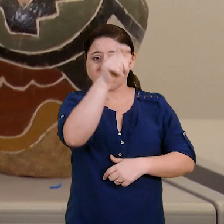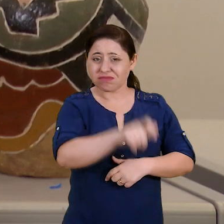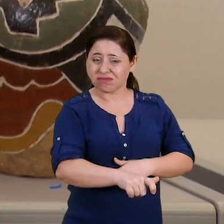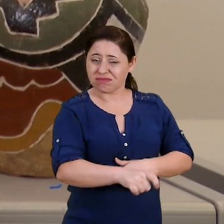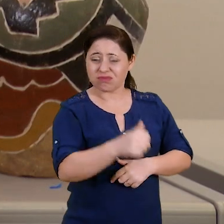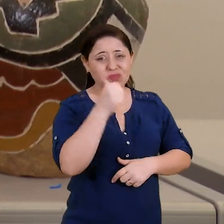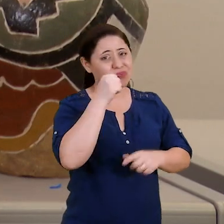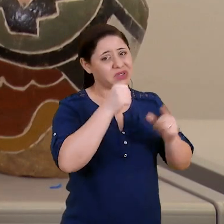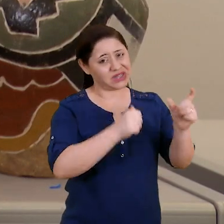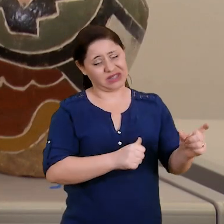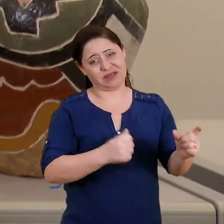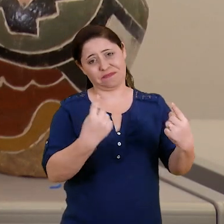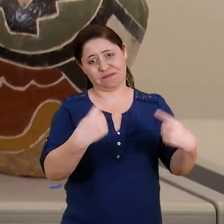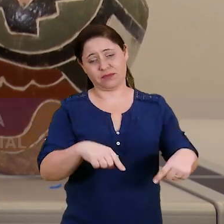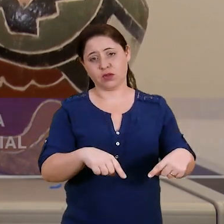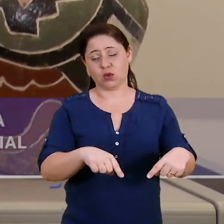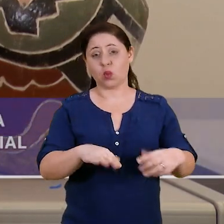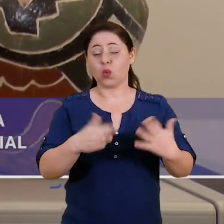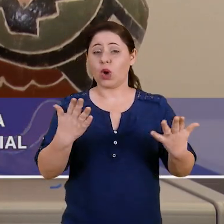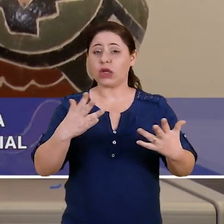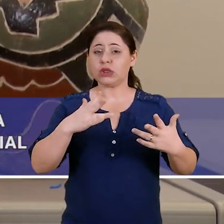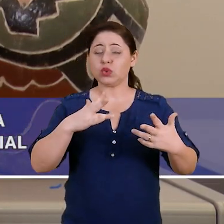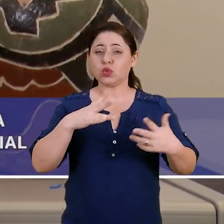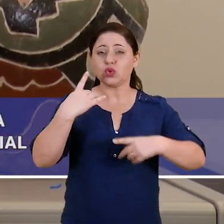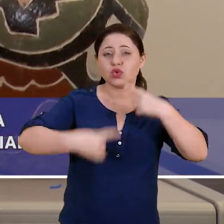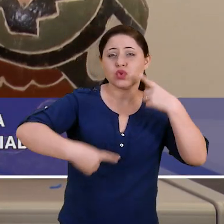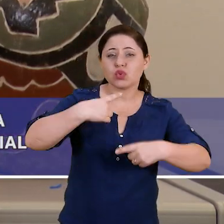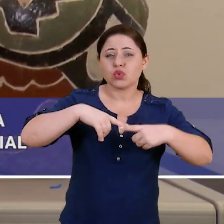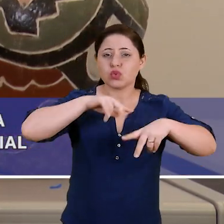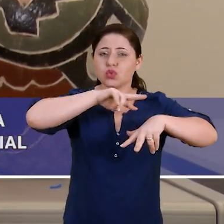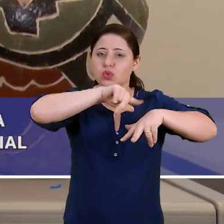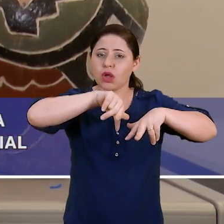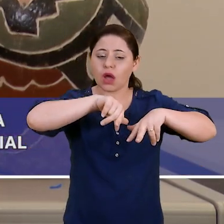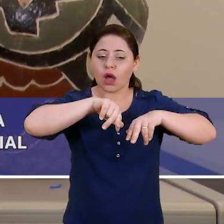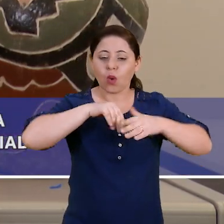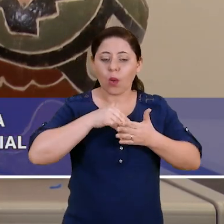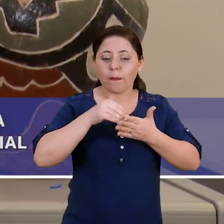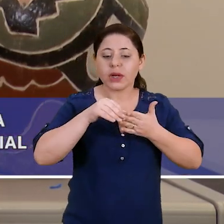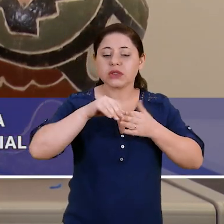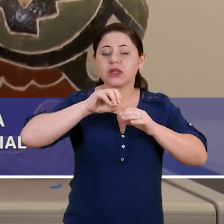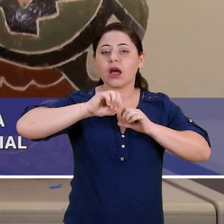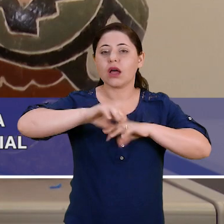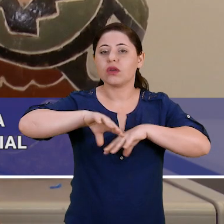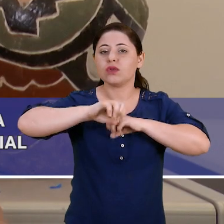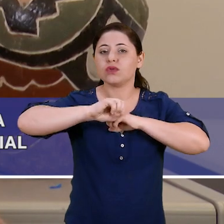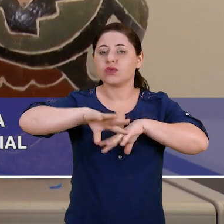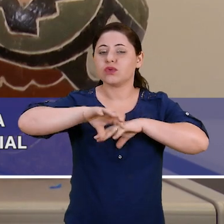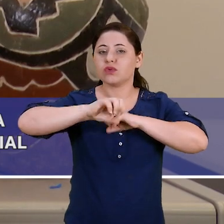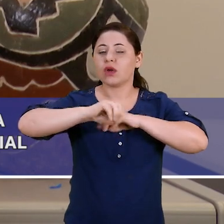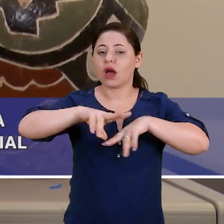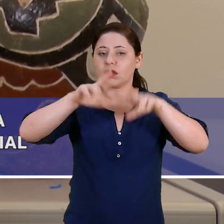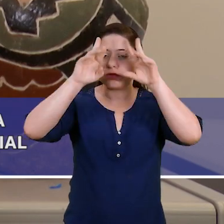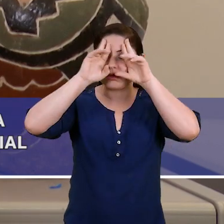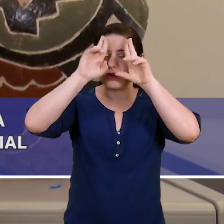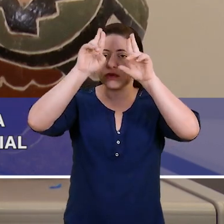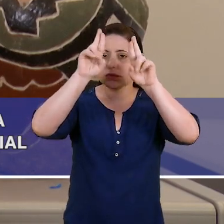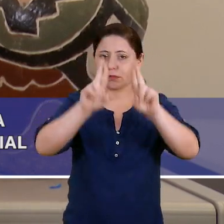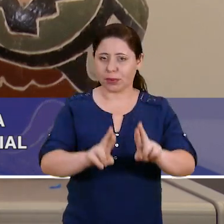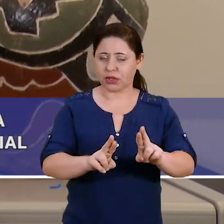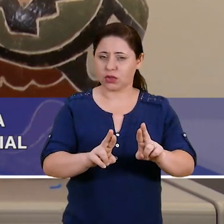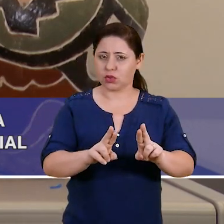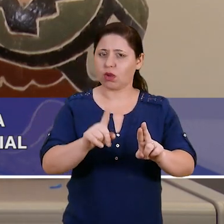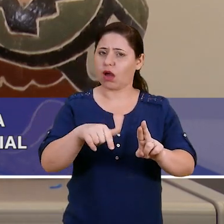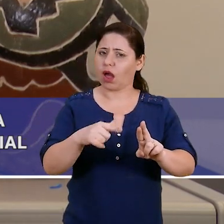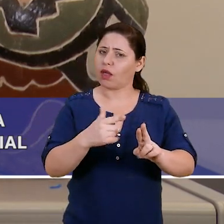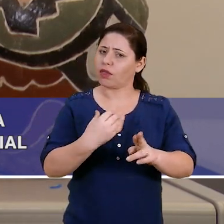combate à violência contra a mulher. Quando se está discutindo gênero, em alguma medida está se educando para a diferença e